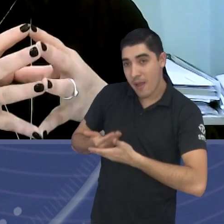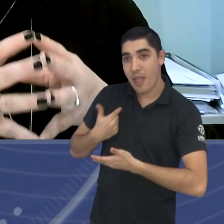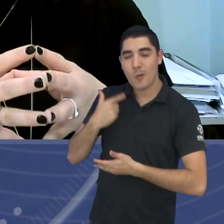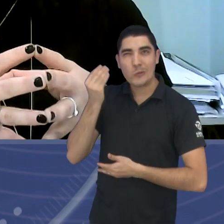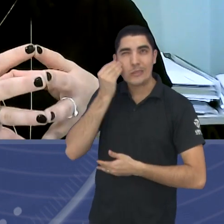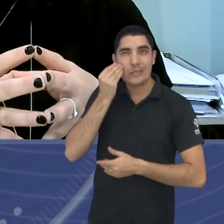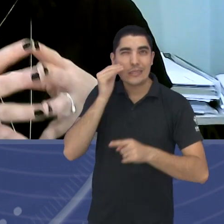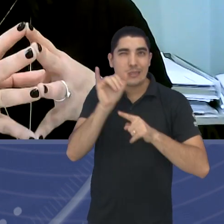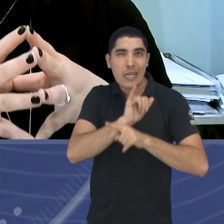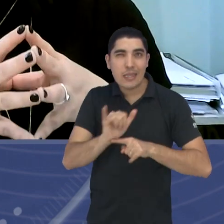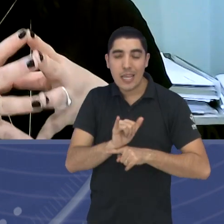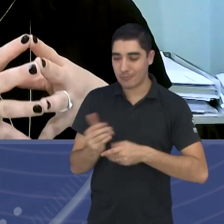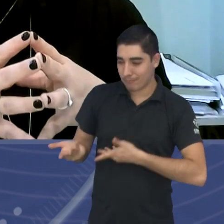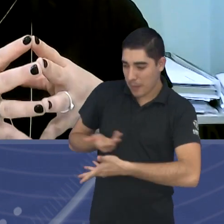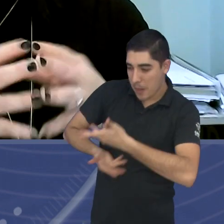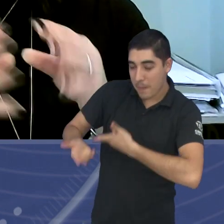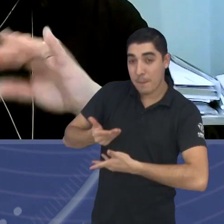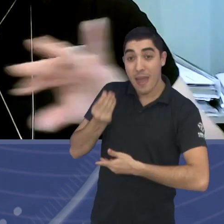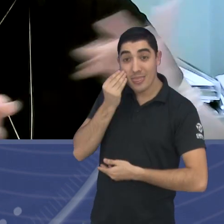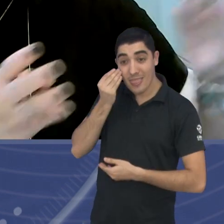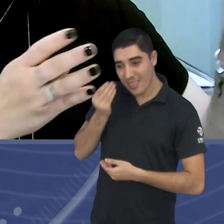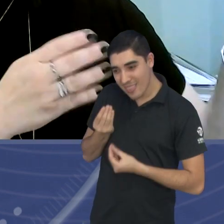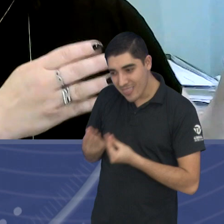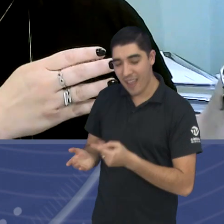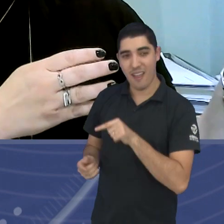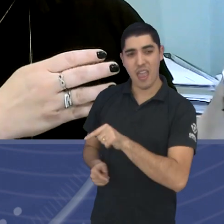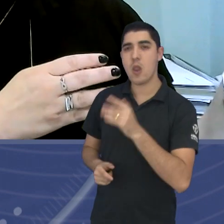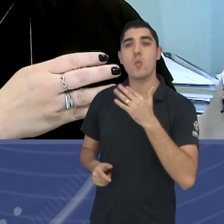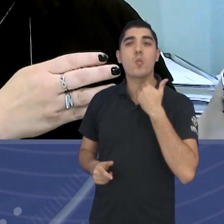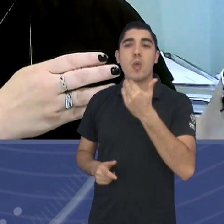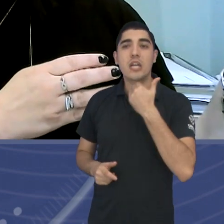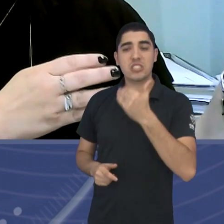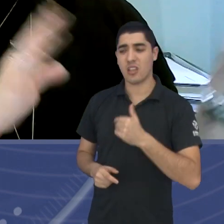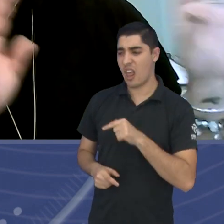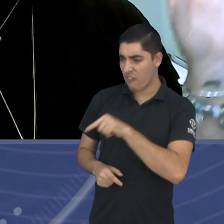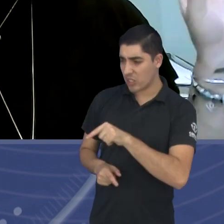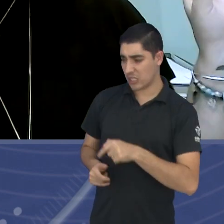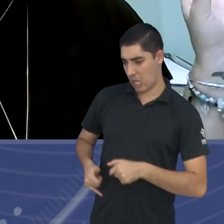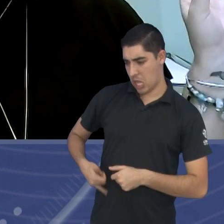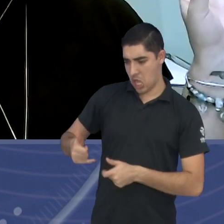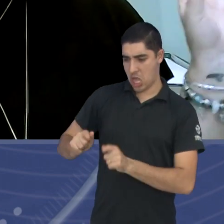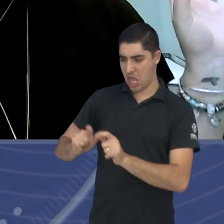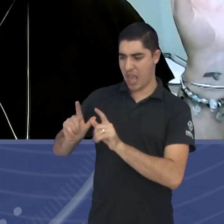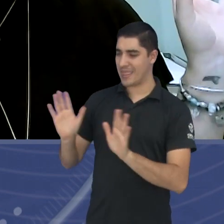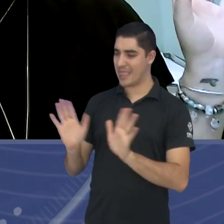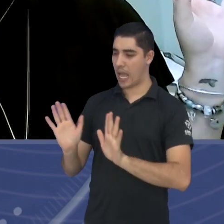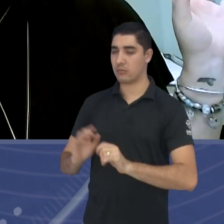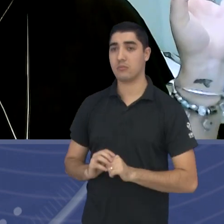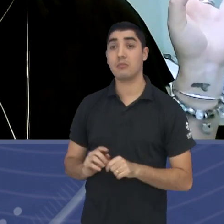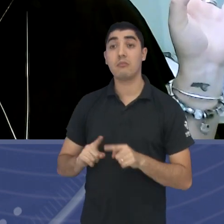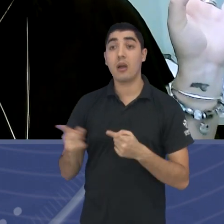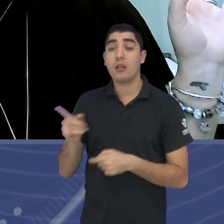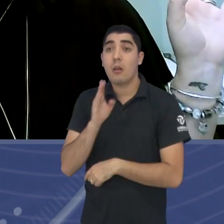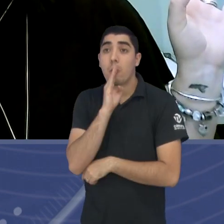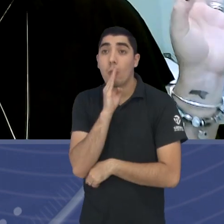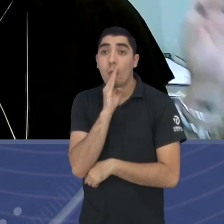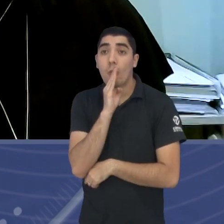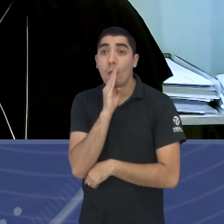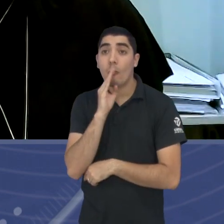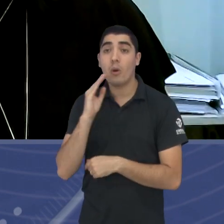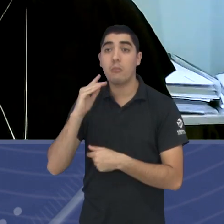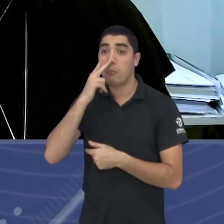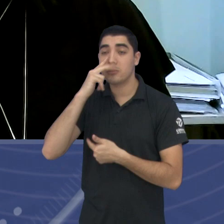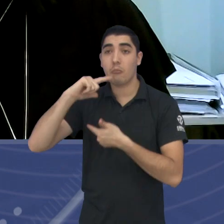que sejam atrativas. Não dá para eu falar para a criança, não fique com tela, mas também não dou nenhuma